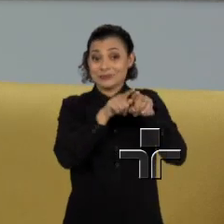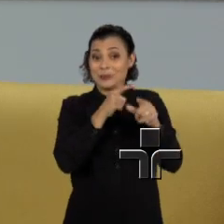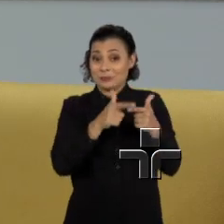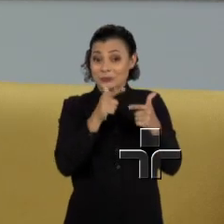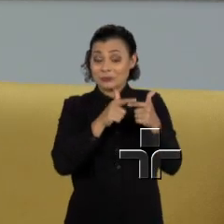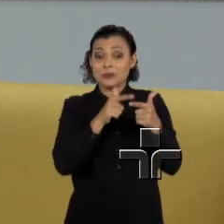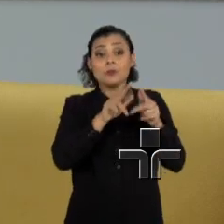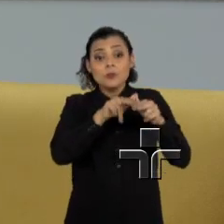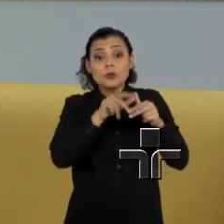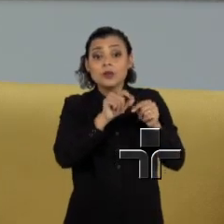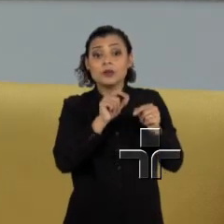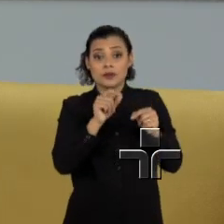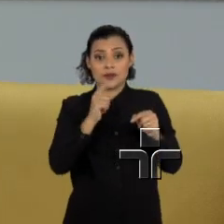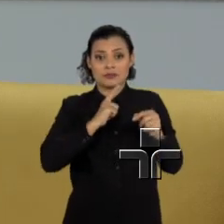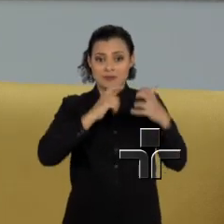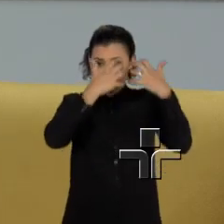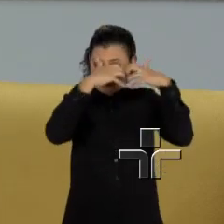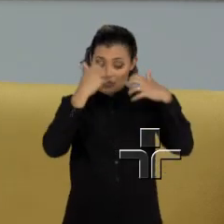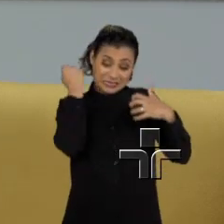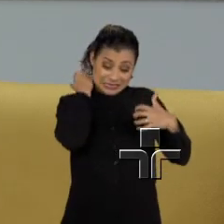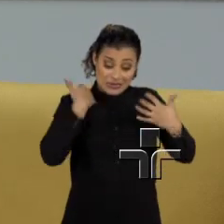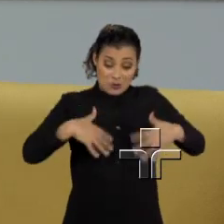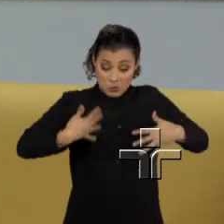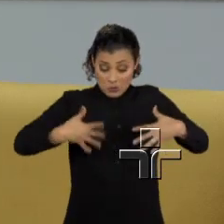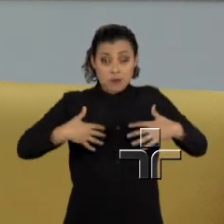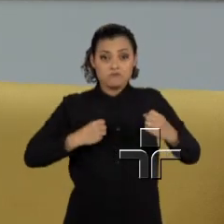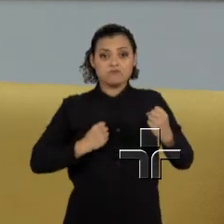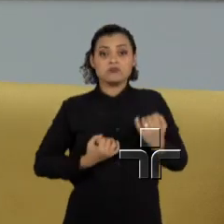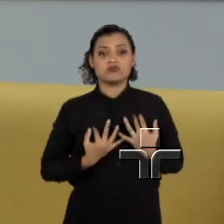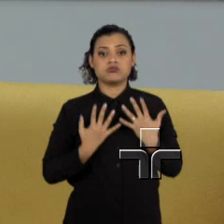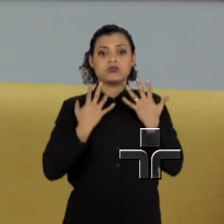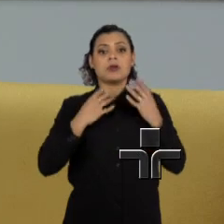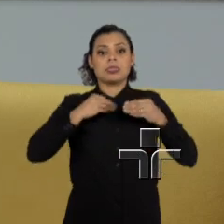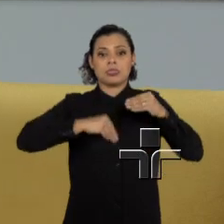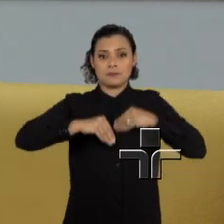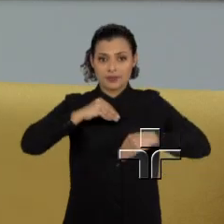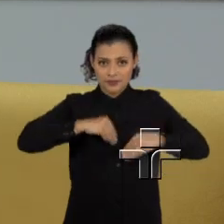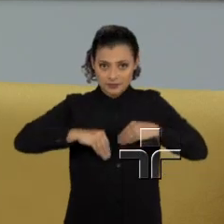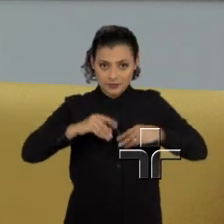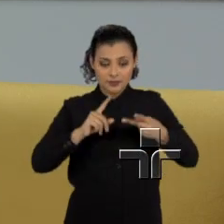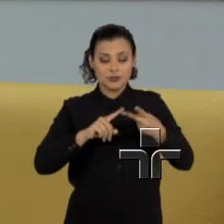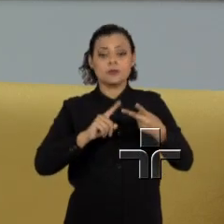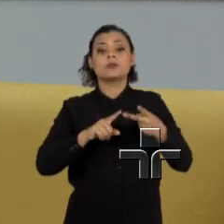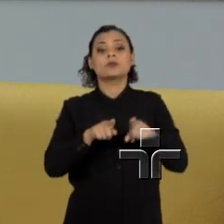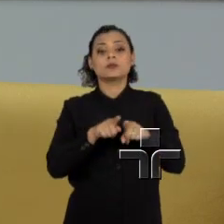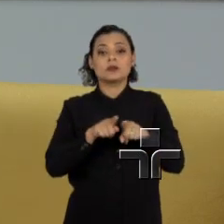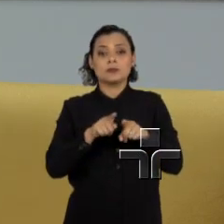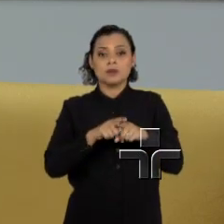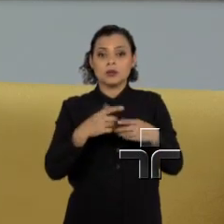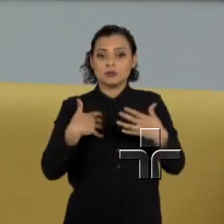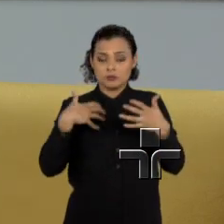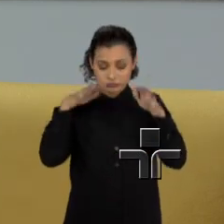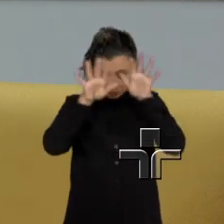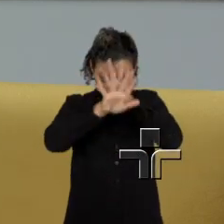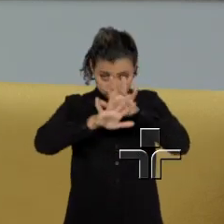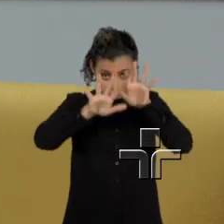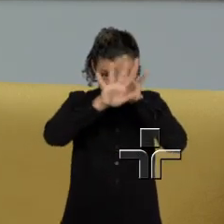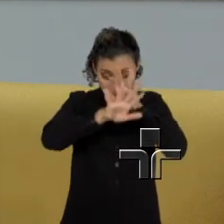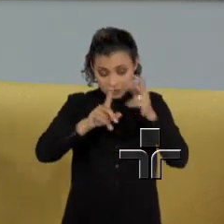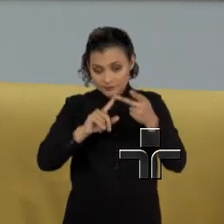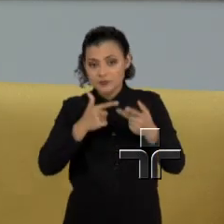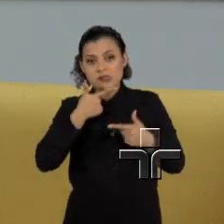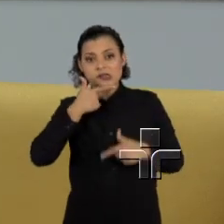forma descompensada pela privação de sono, podem levar à depressão, a uma visão distorcida, oscilações de